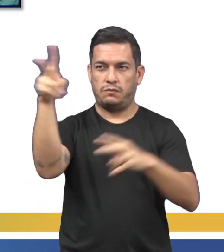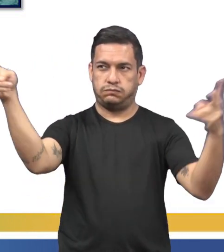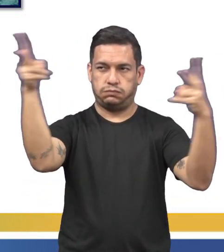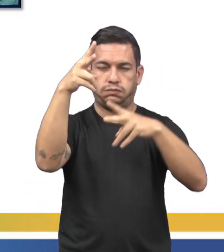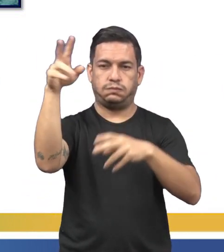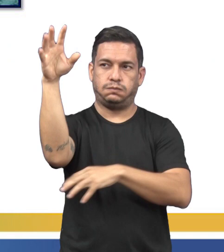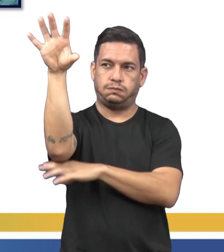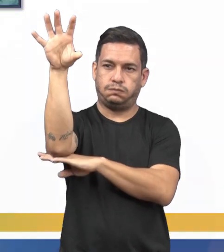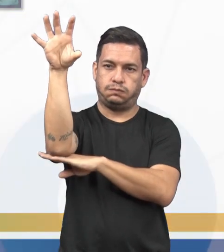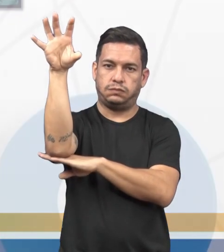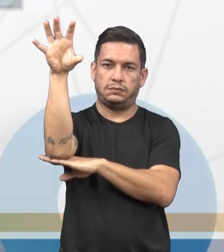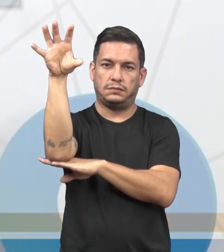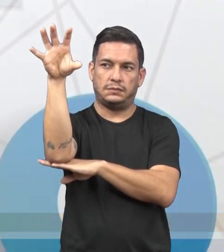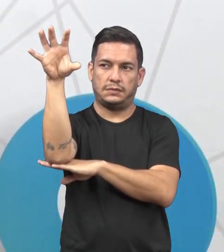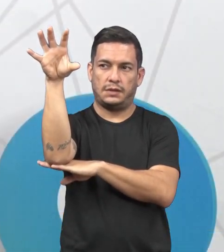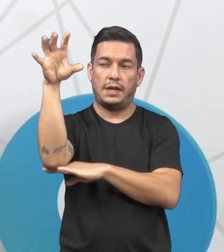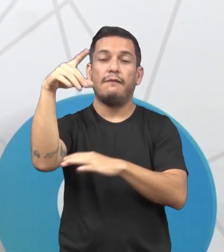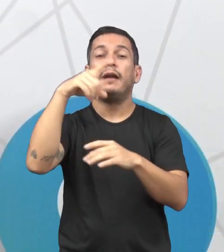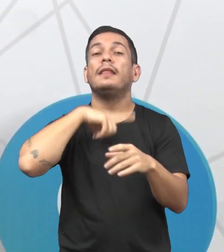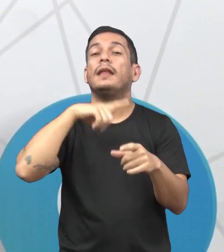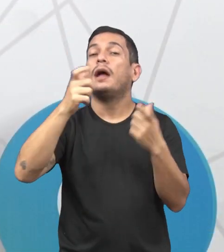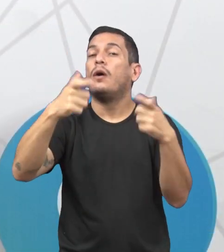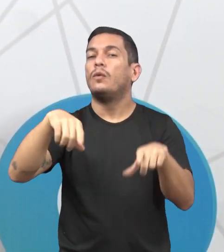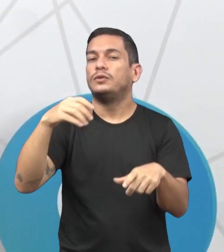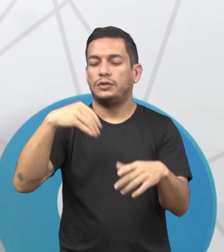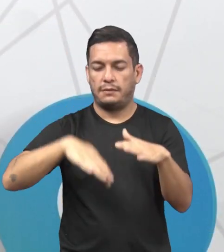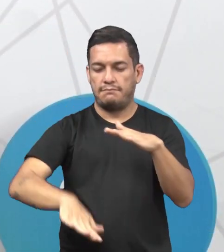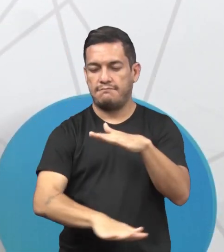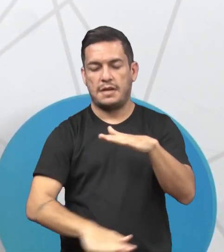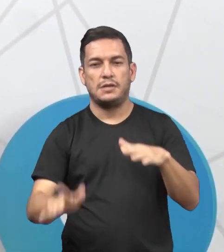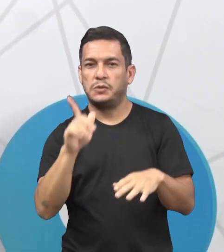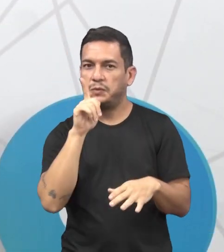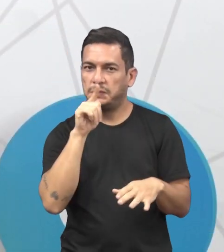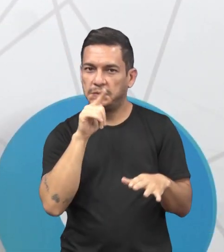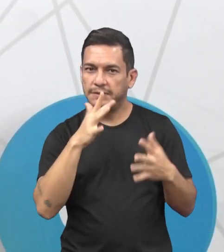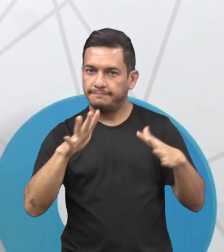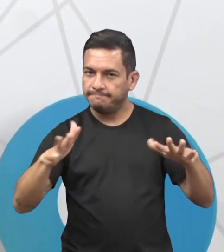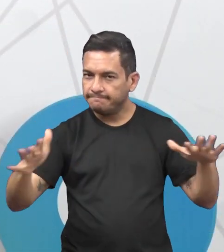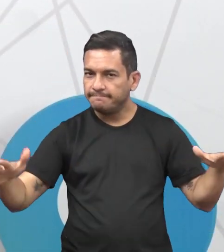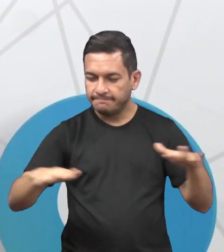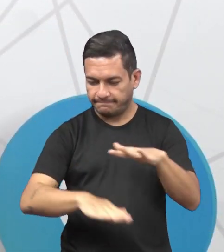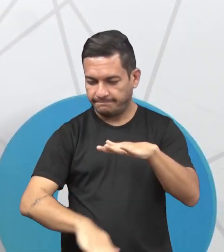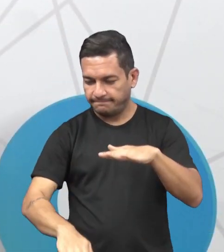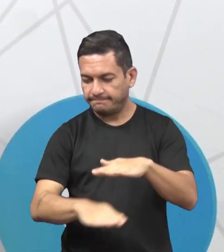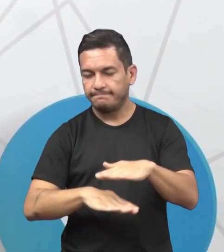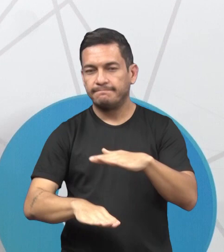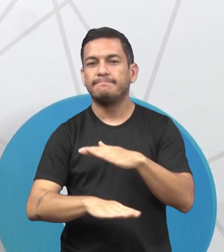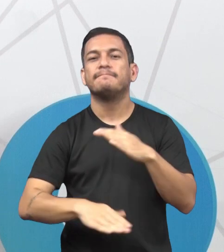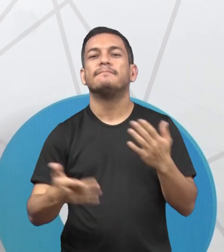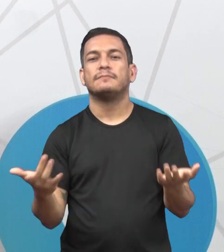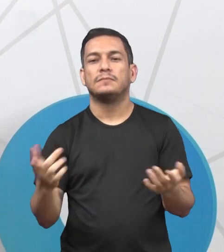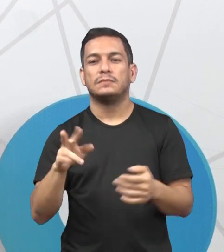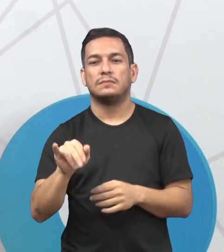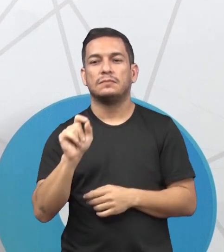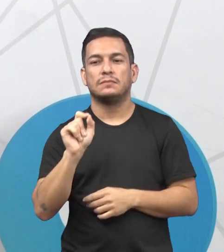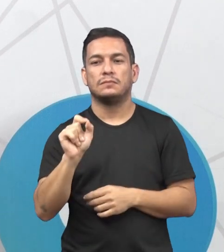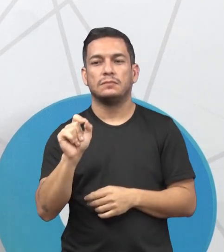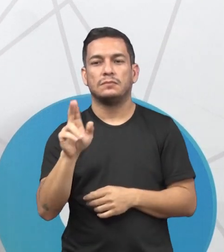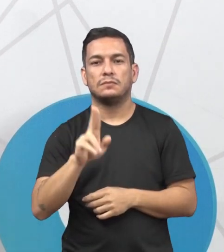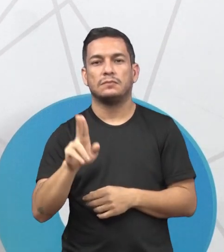na superfície, você vai ter essas estruturas embaixo d'água nos oceanos. Então, você vai utilizar a